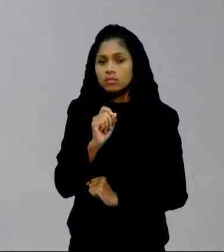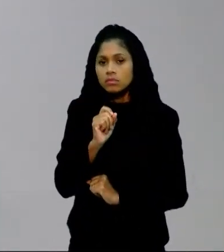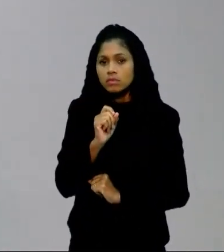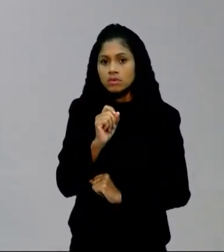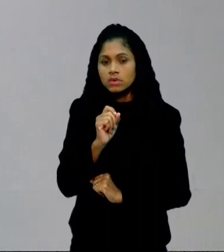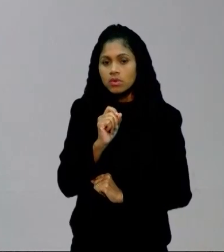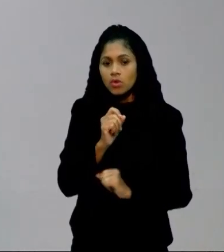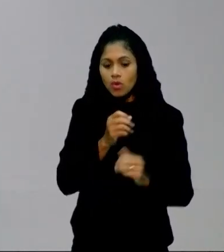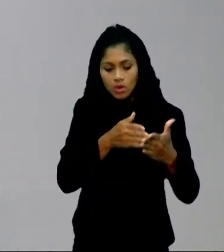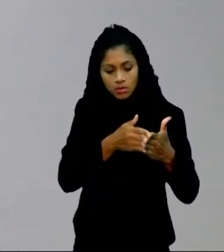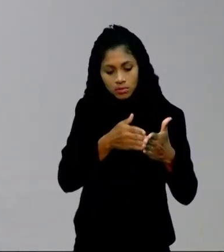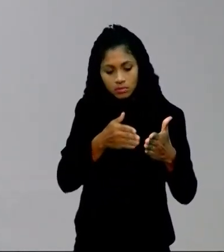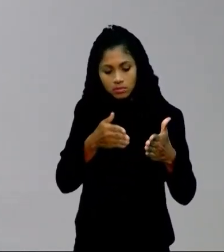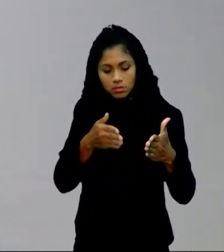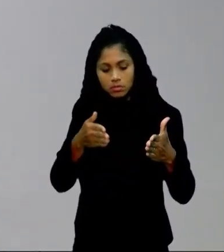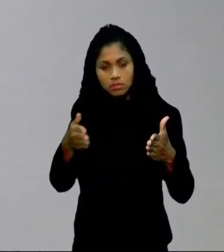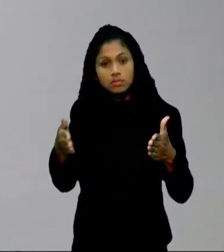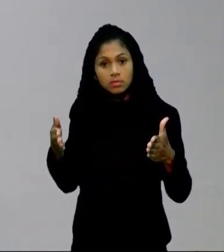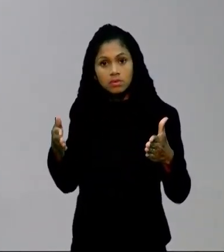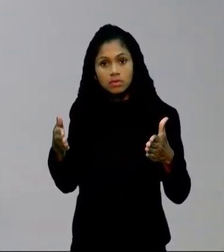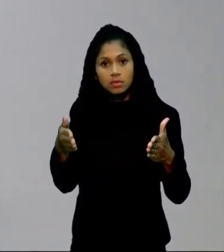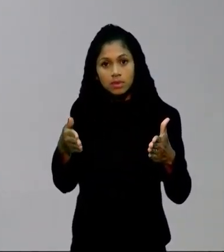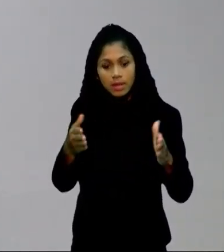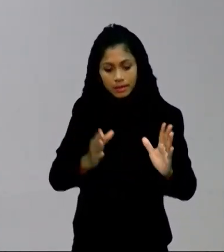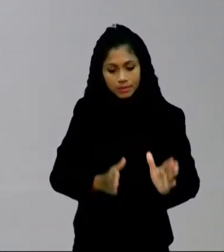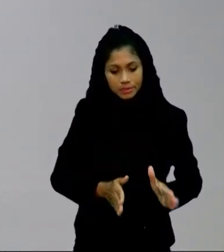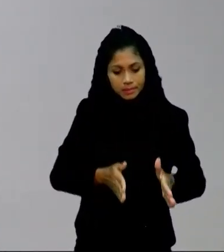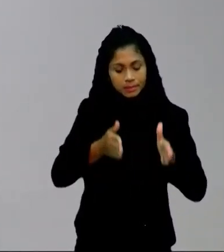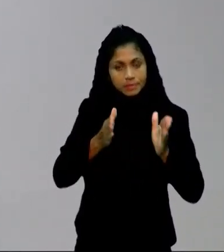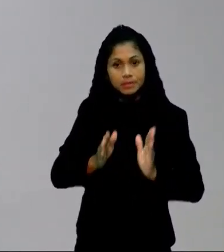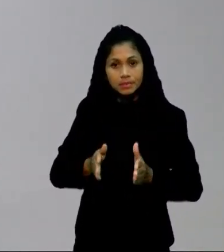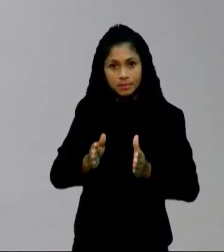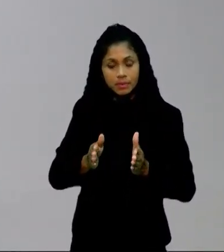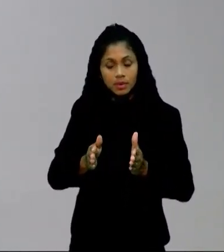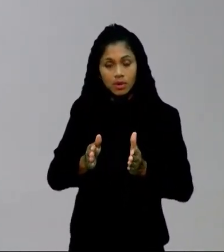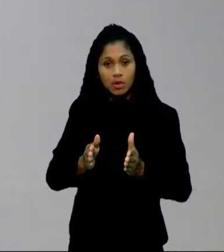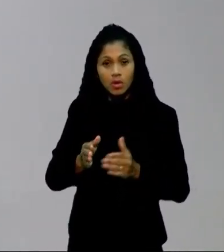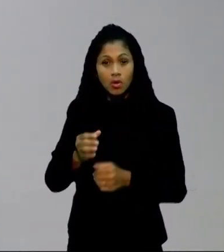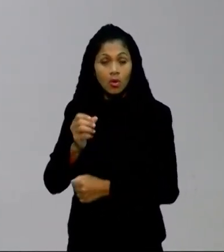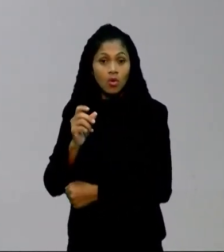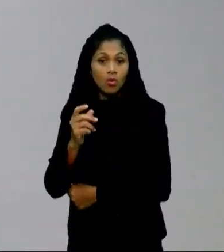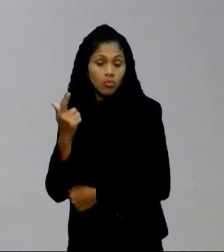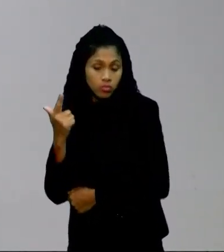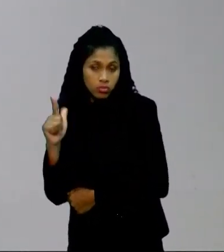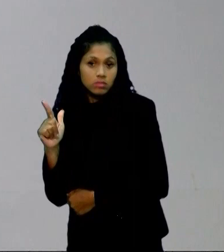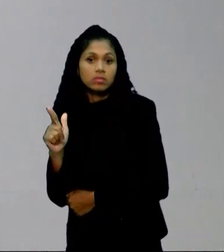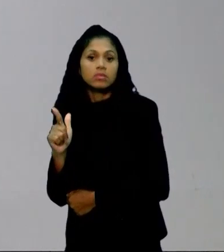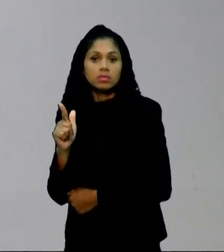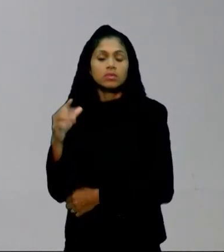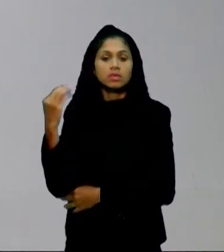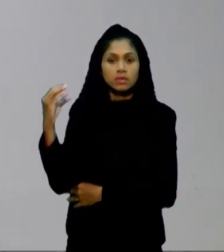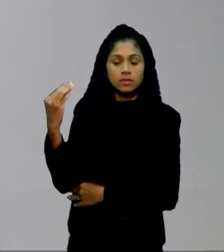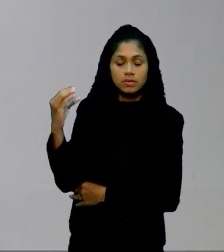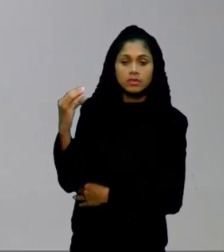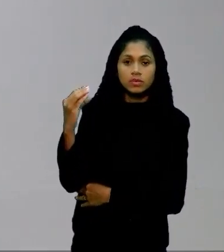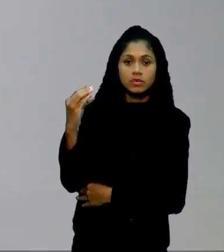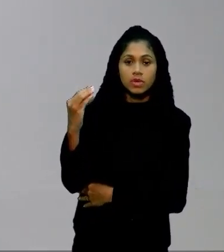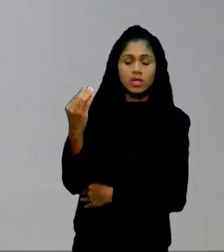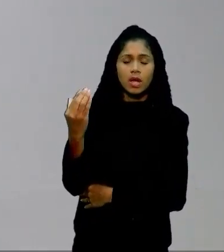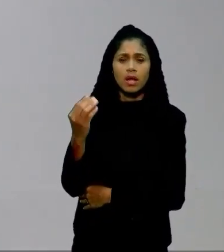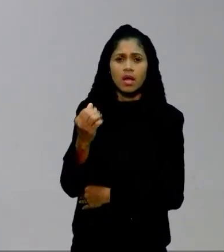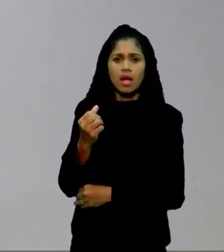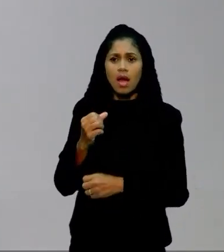O Moseley ele já propôs essa diferença. Para Moseley, não era mais massa atômica, e sim